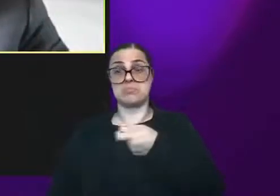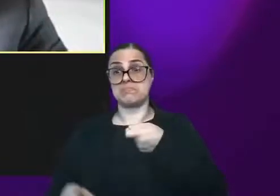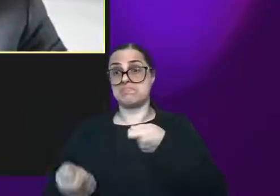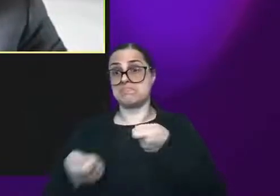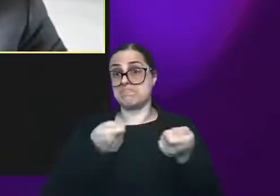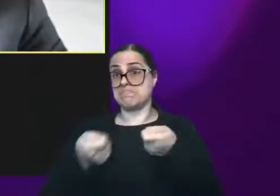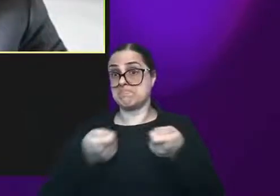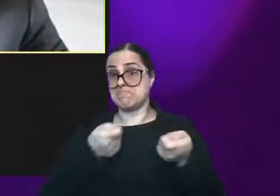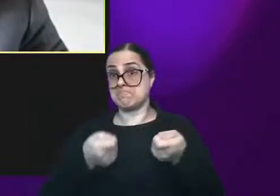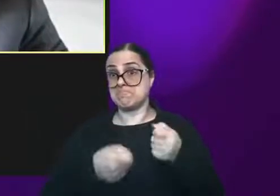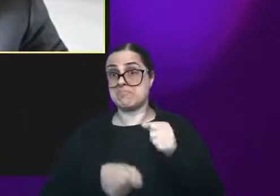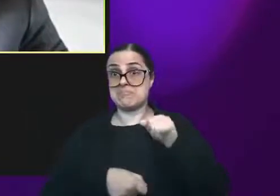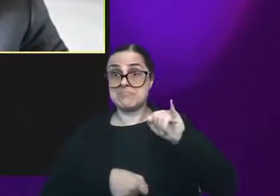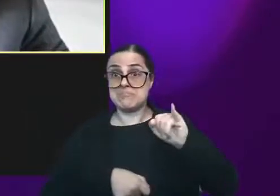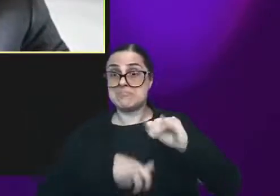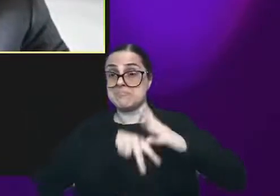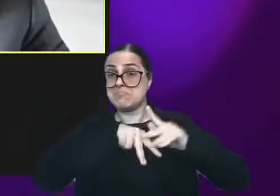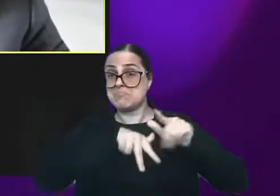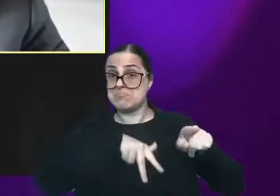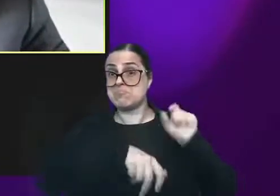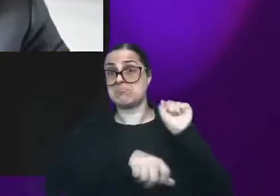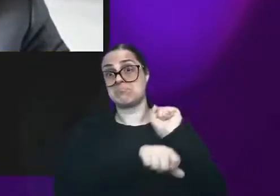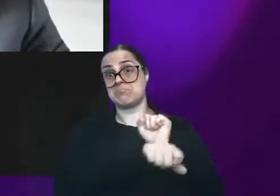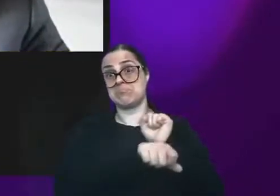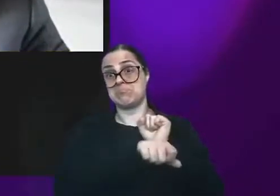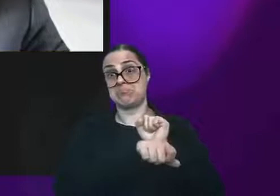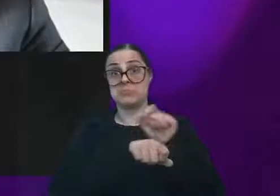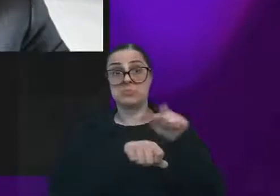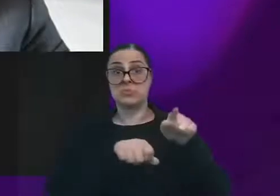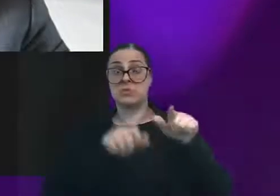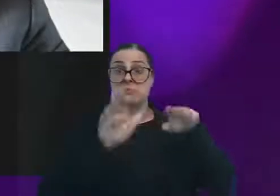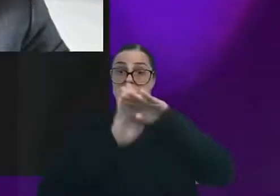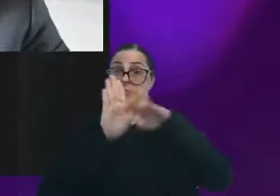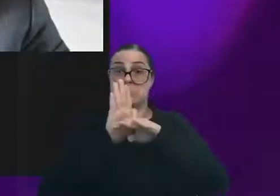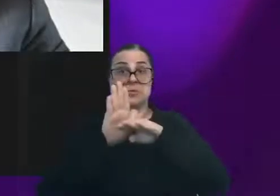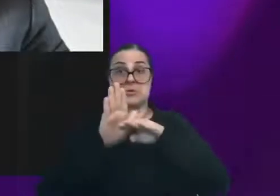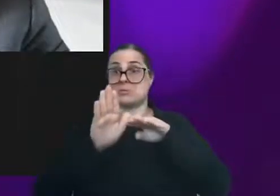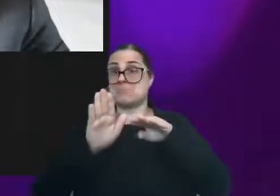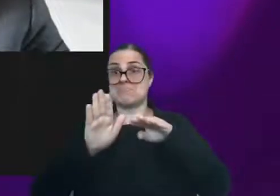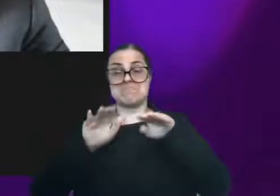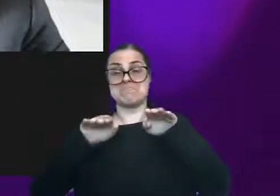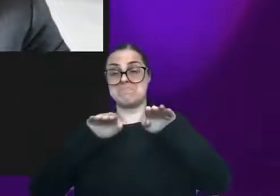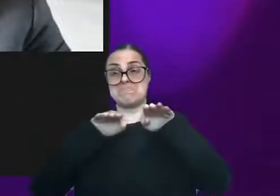paciente em downstage? O tratamento